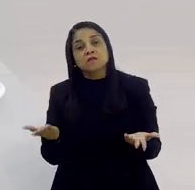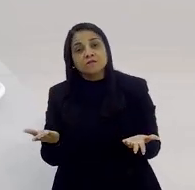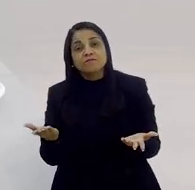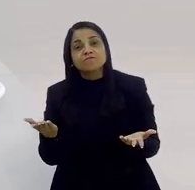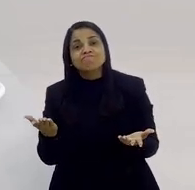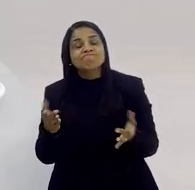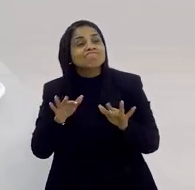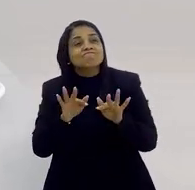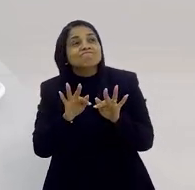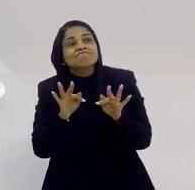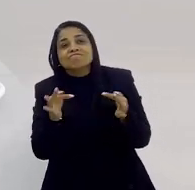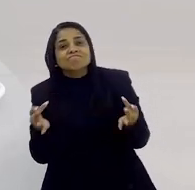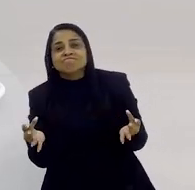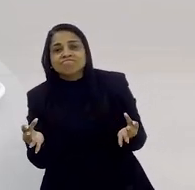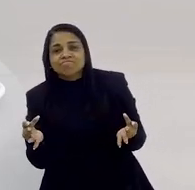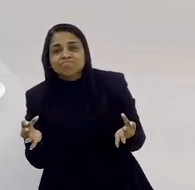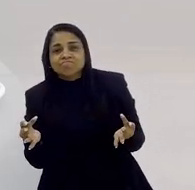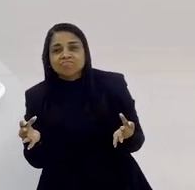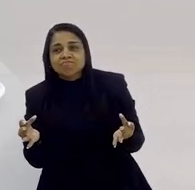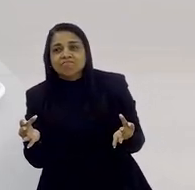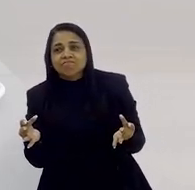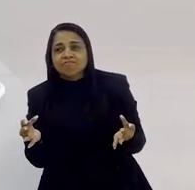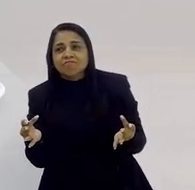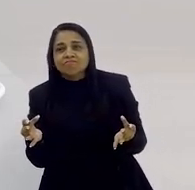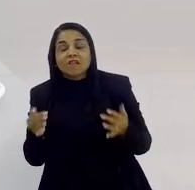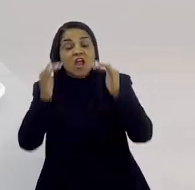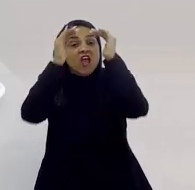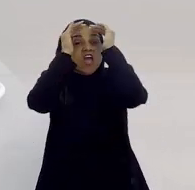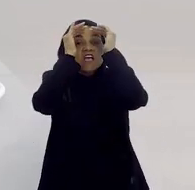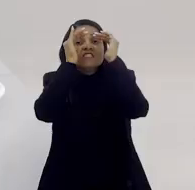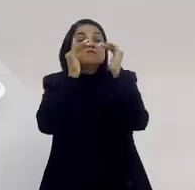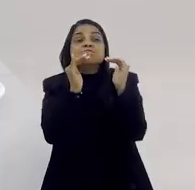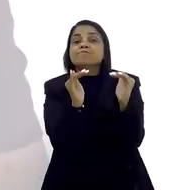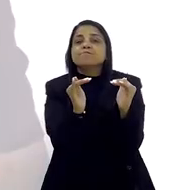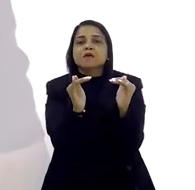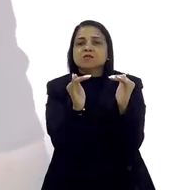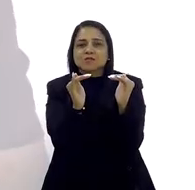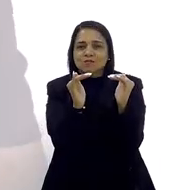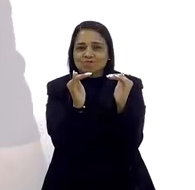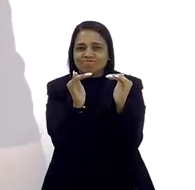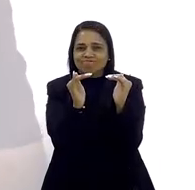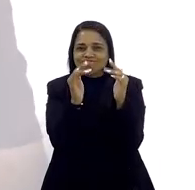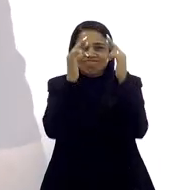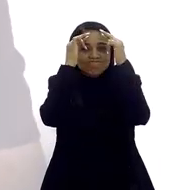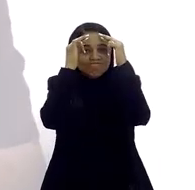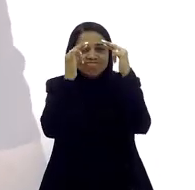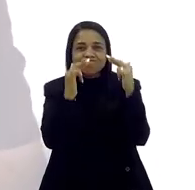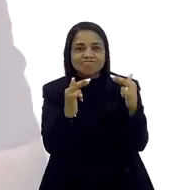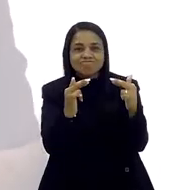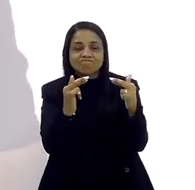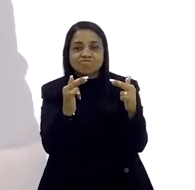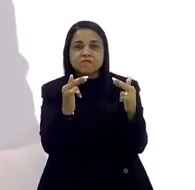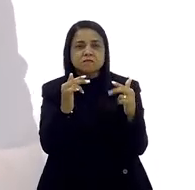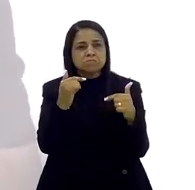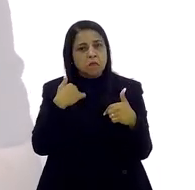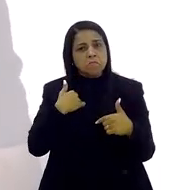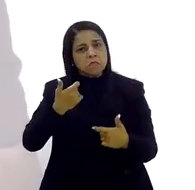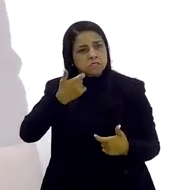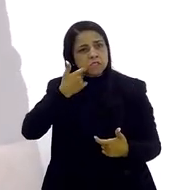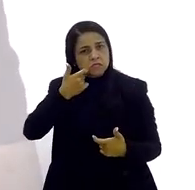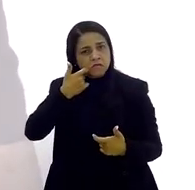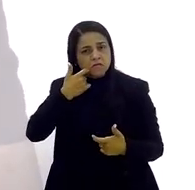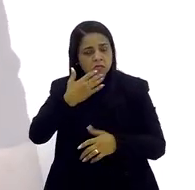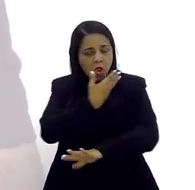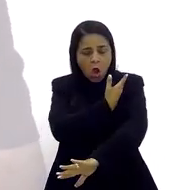é simplesmente para para ter respeito para poder sair na sextas-feiras com meu